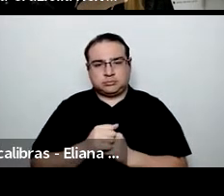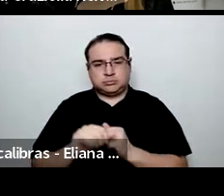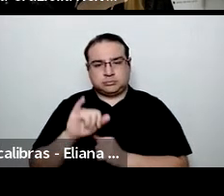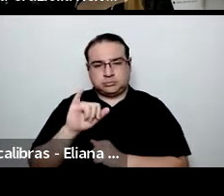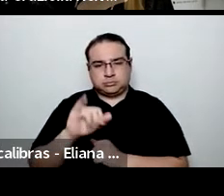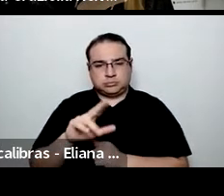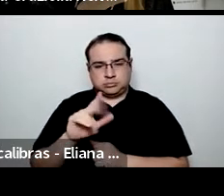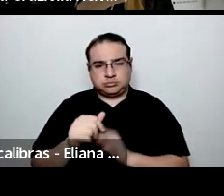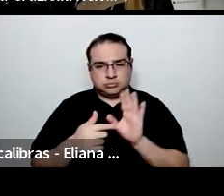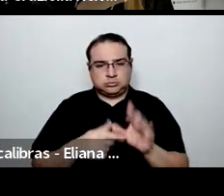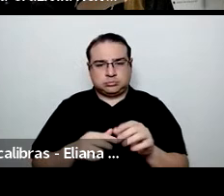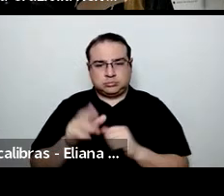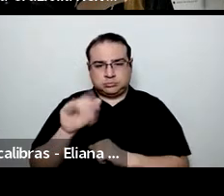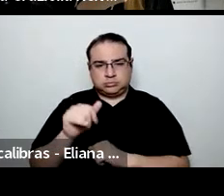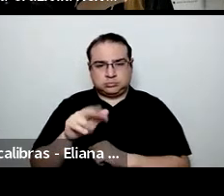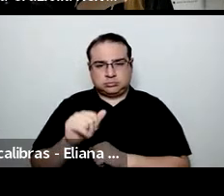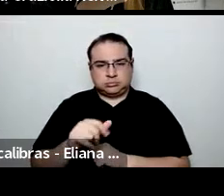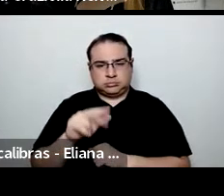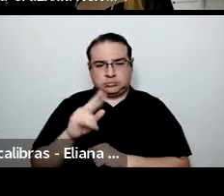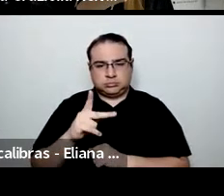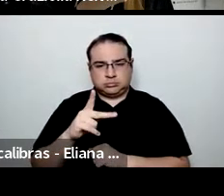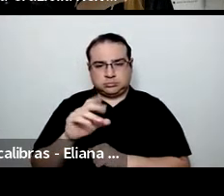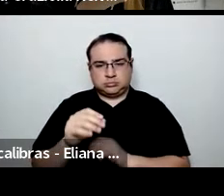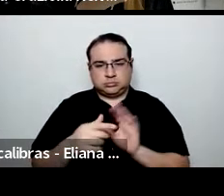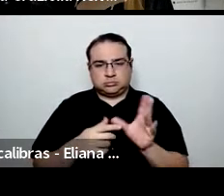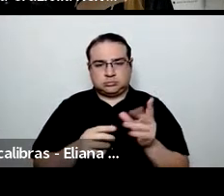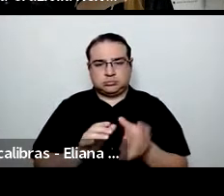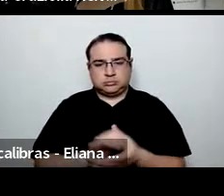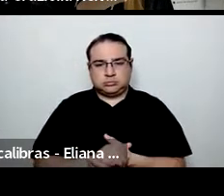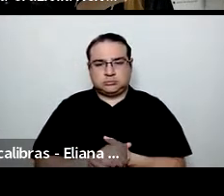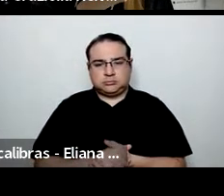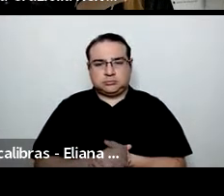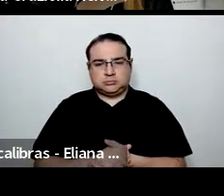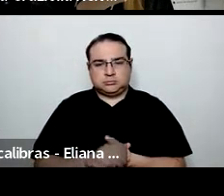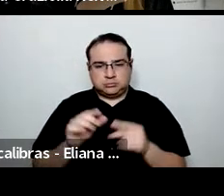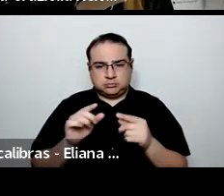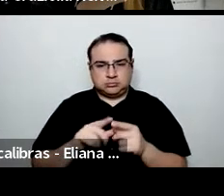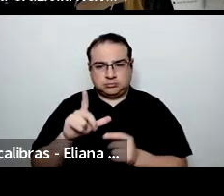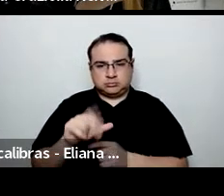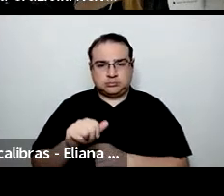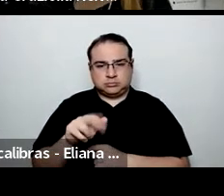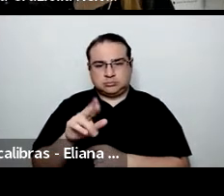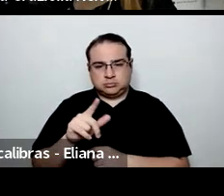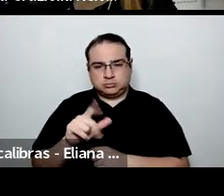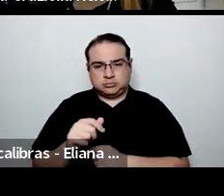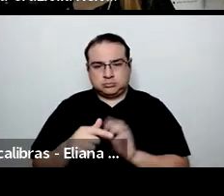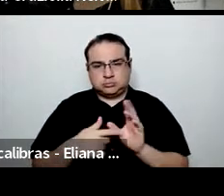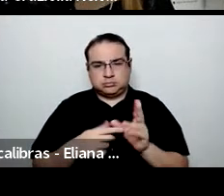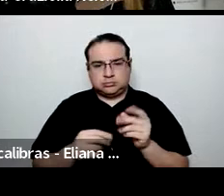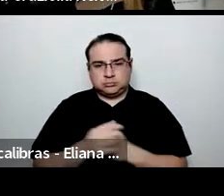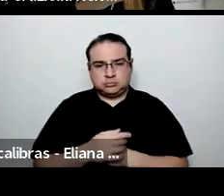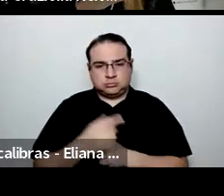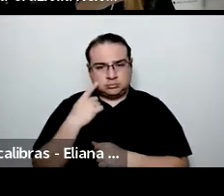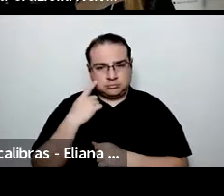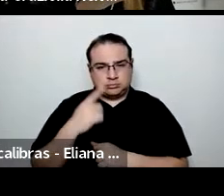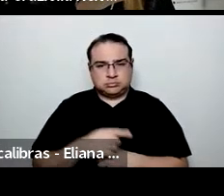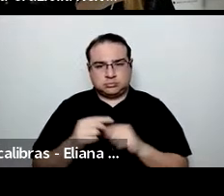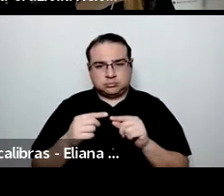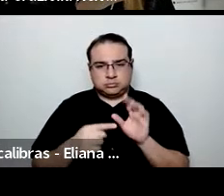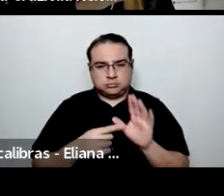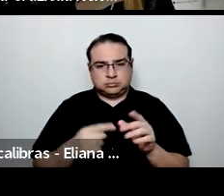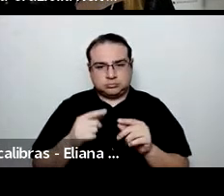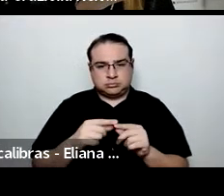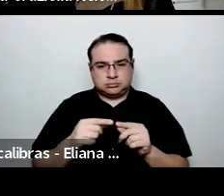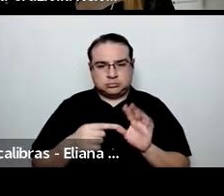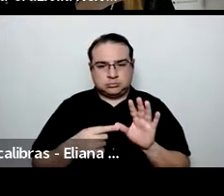Dra Joana Marjorie Lopes Pinho juiz relator Lino Souza segundo parecia do Ministério Público eleitoral é